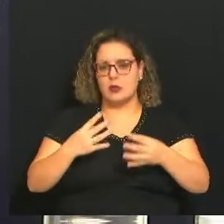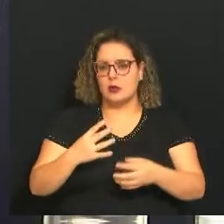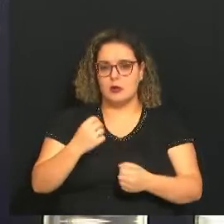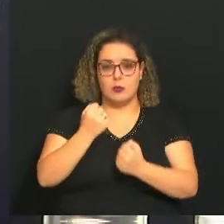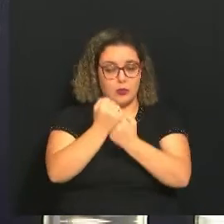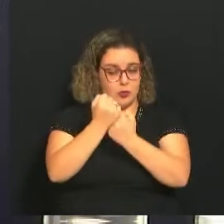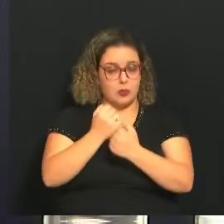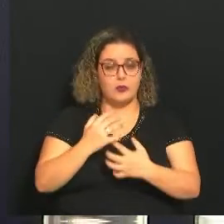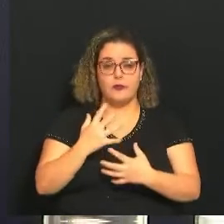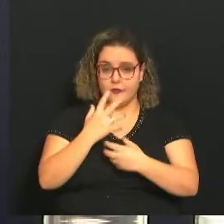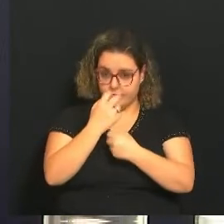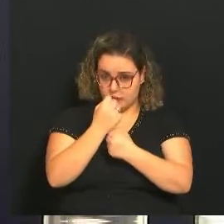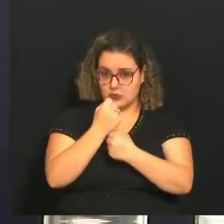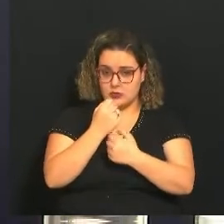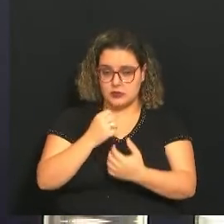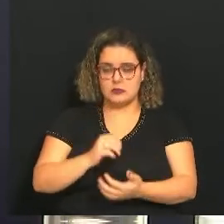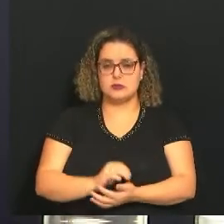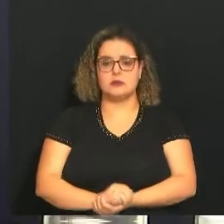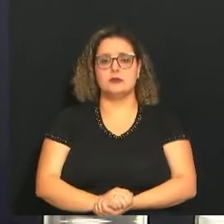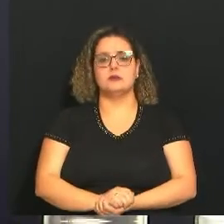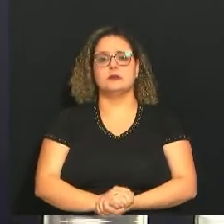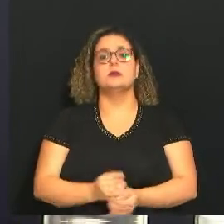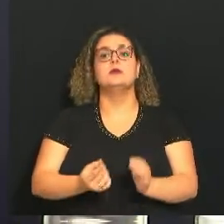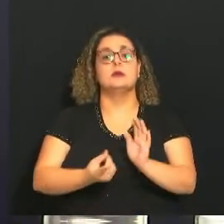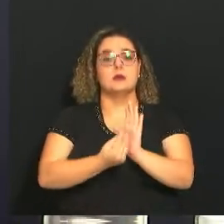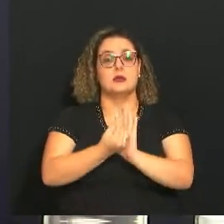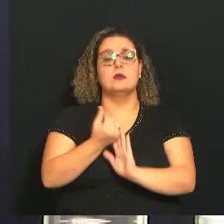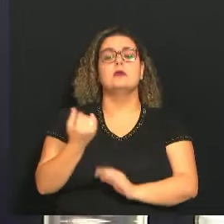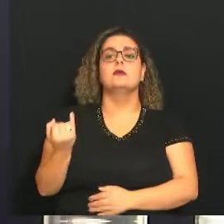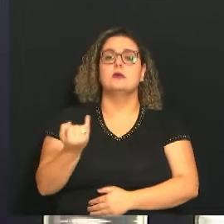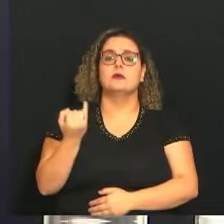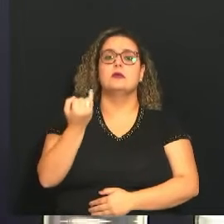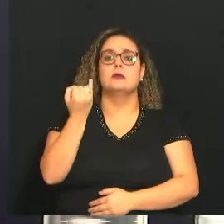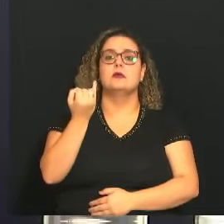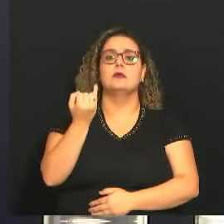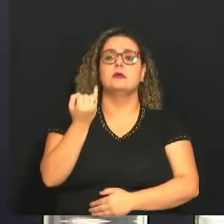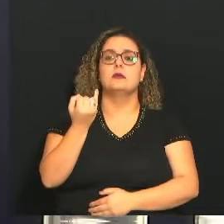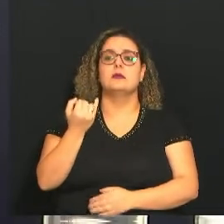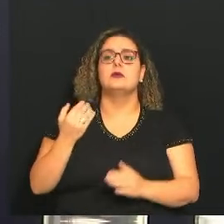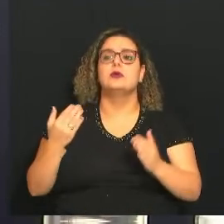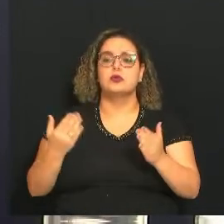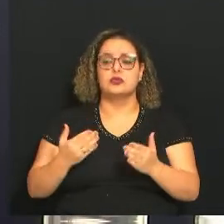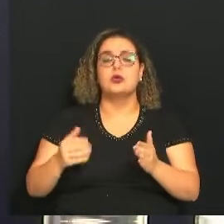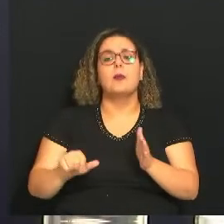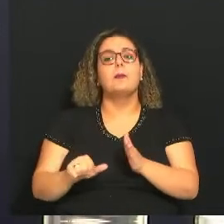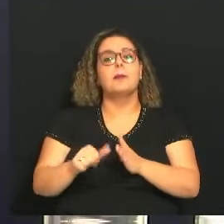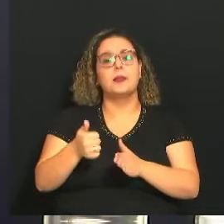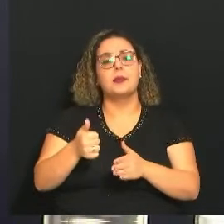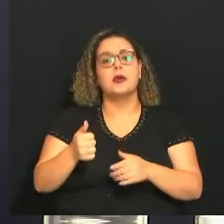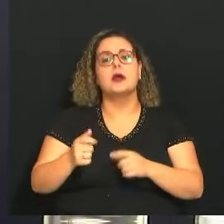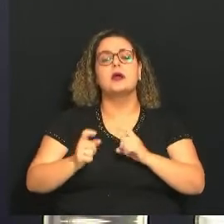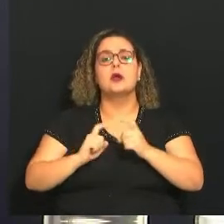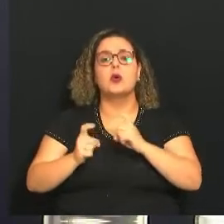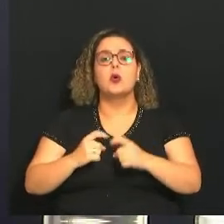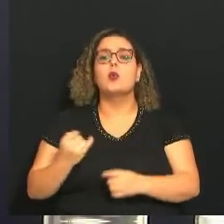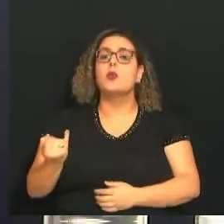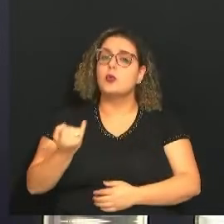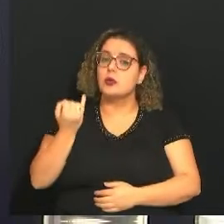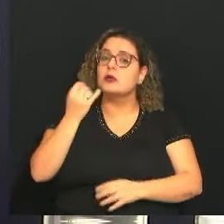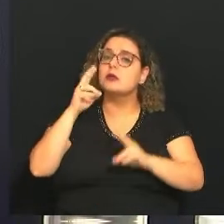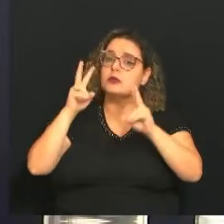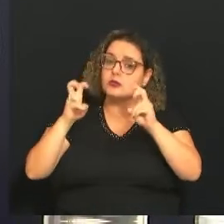Então, a questão das finanças é algo muito importante. Então, a gente já elege aqui essa primeira reunião com esse importante tema. E a gente já